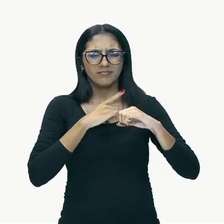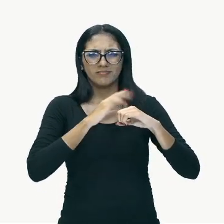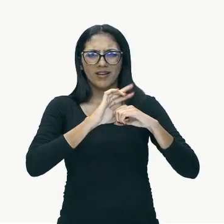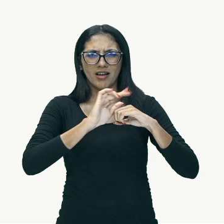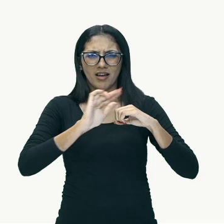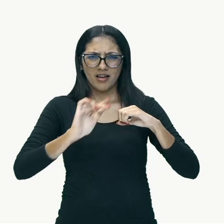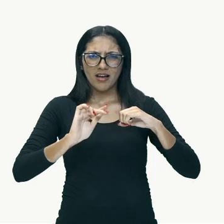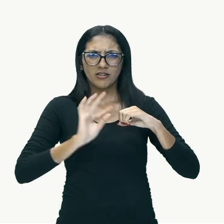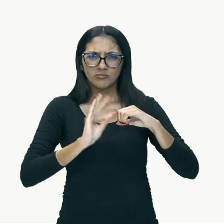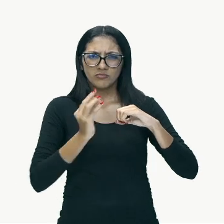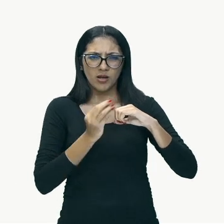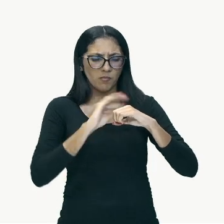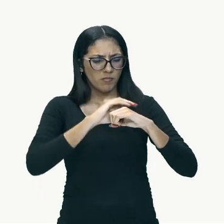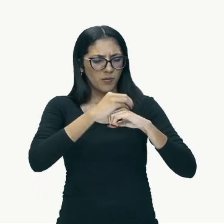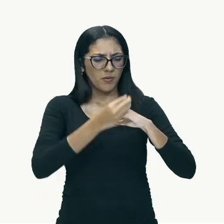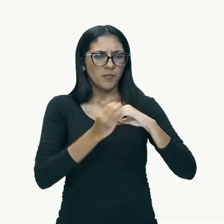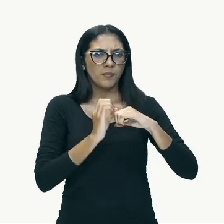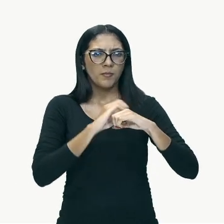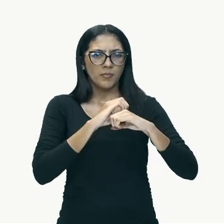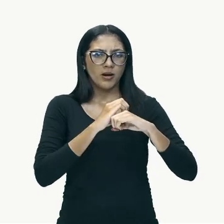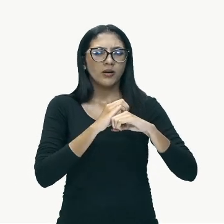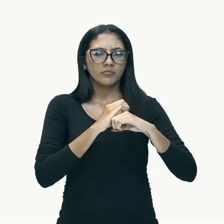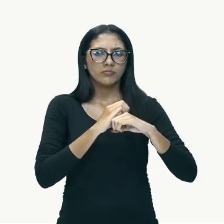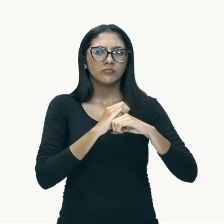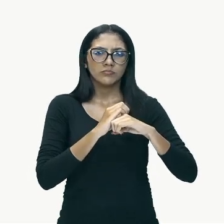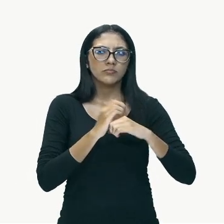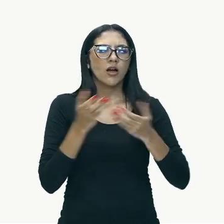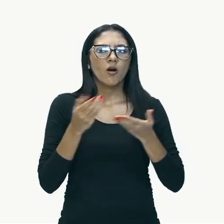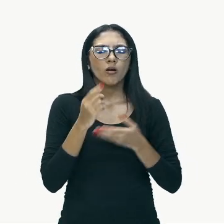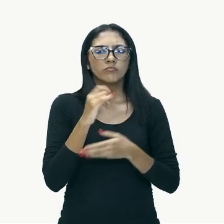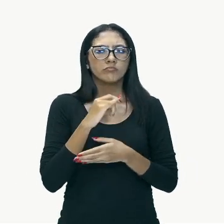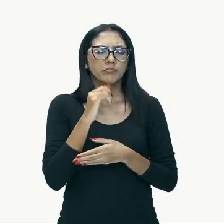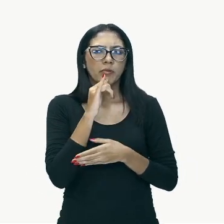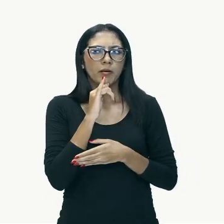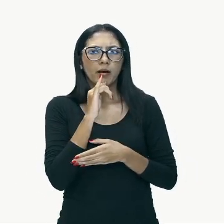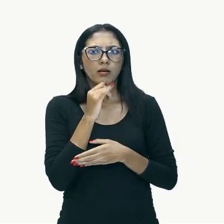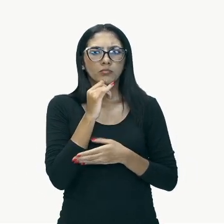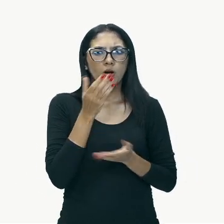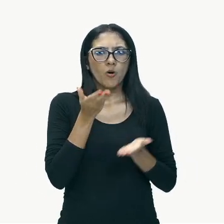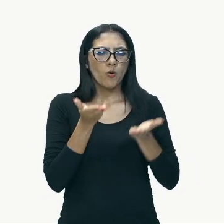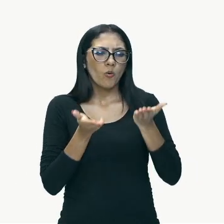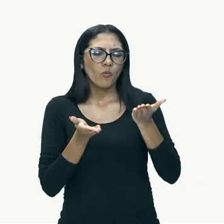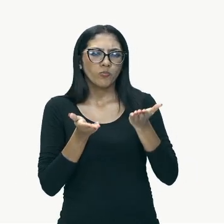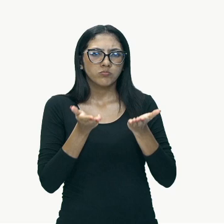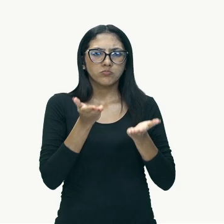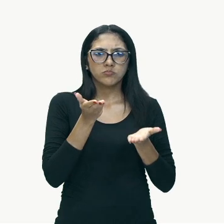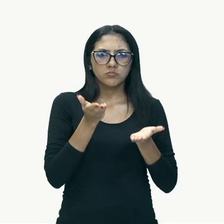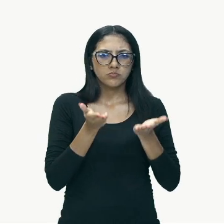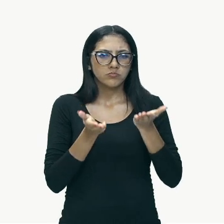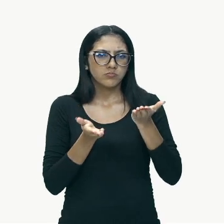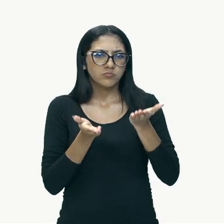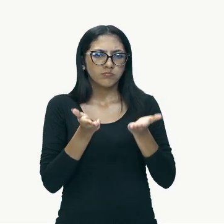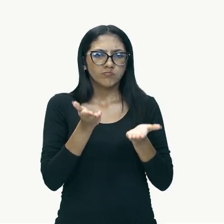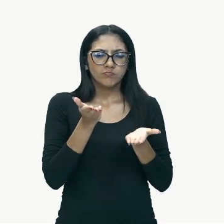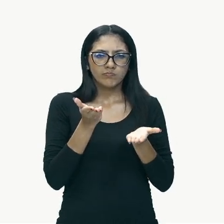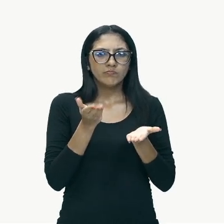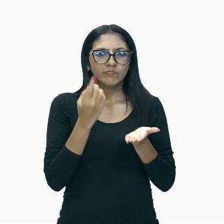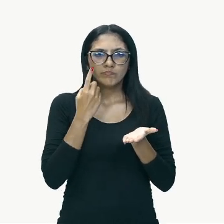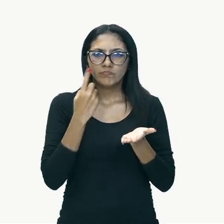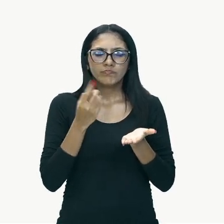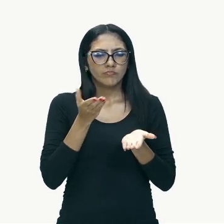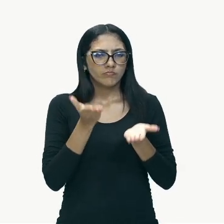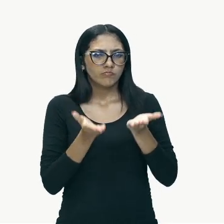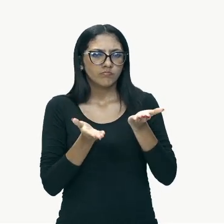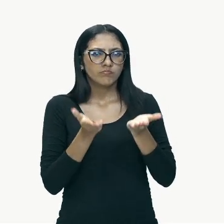CO2, eu coloquei ela numa balança, tá? Eu coloquei ela numa balança e